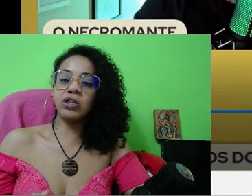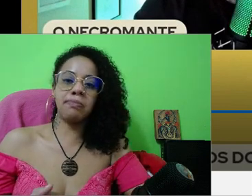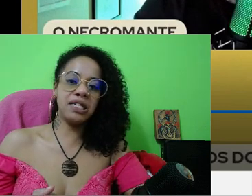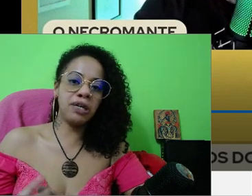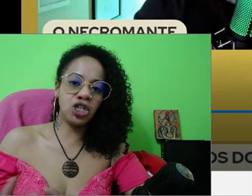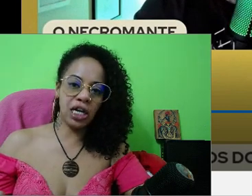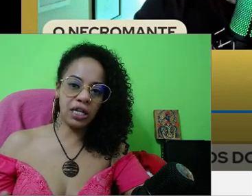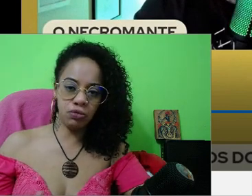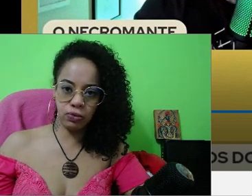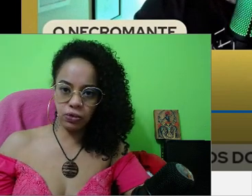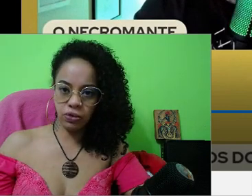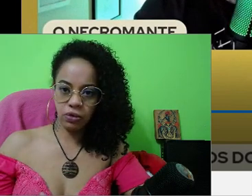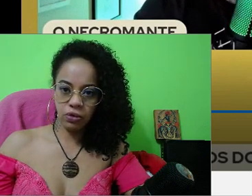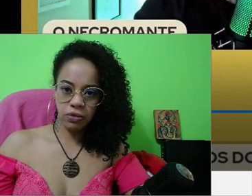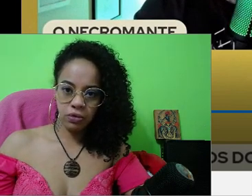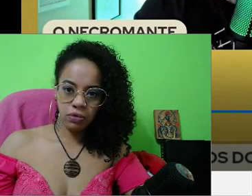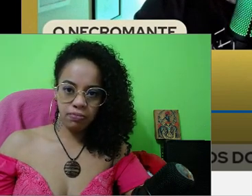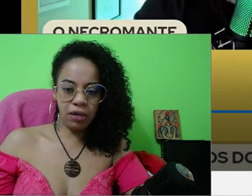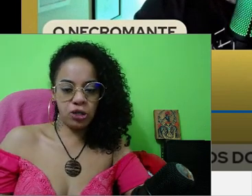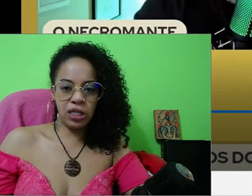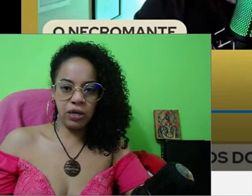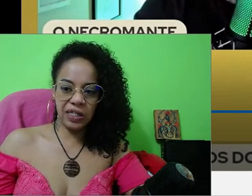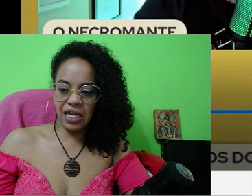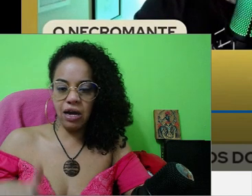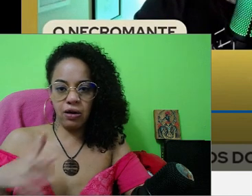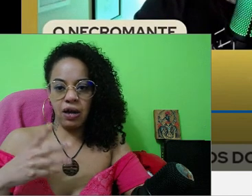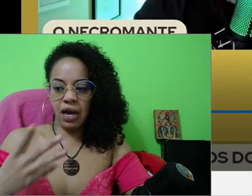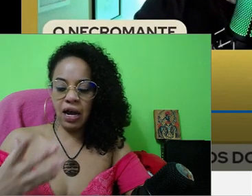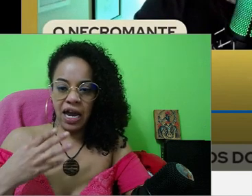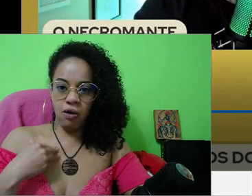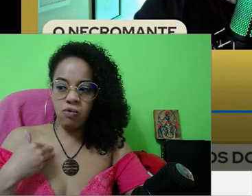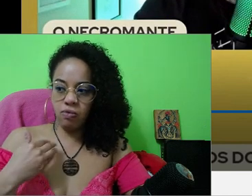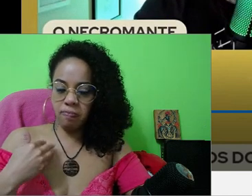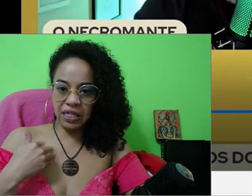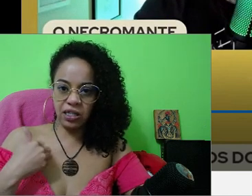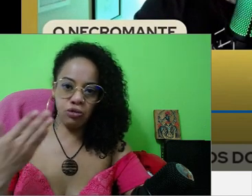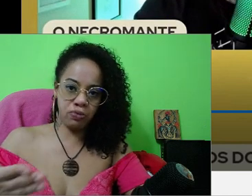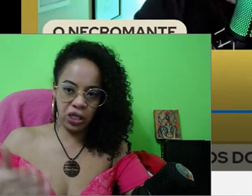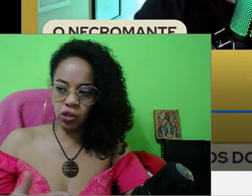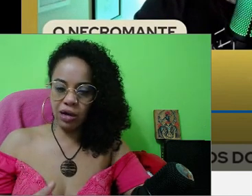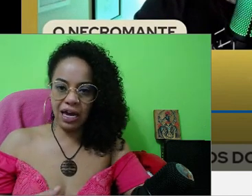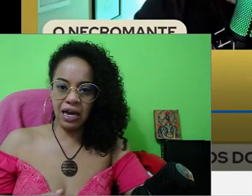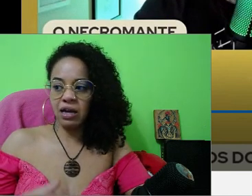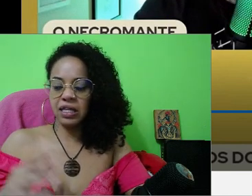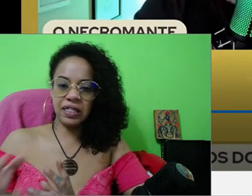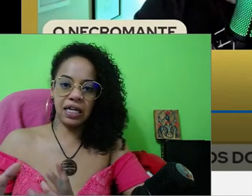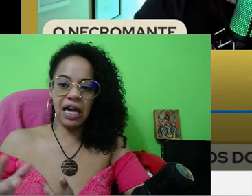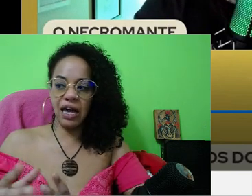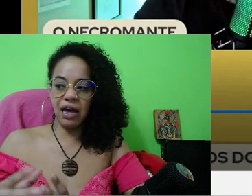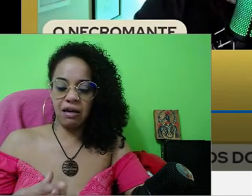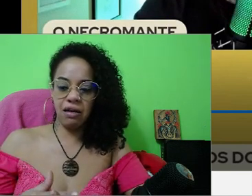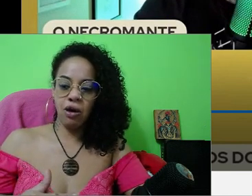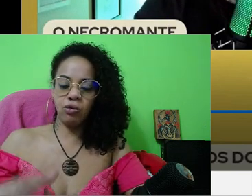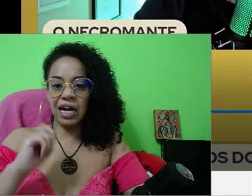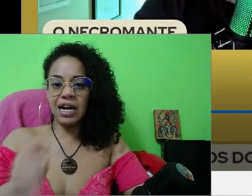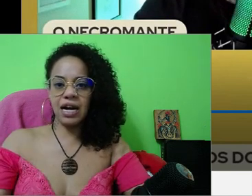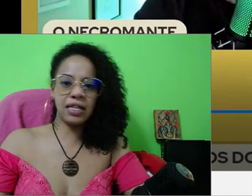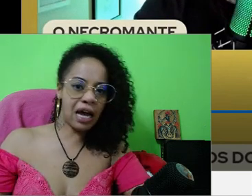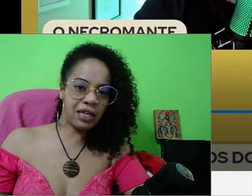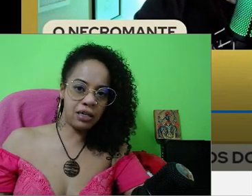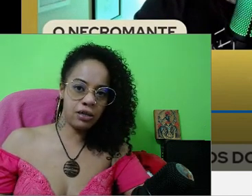isso é uma coisa mais manjada do mundo pelo amor de Deus aí eu passando por isso é usar